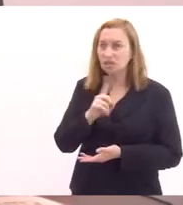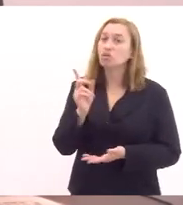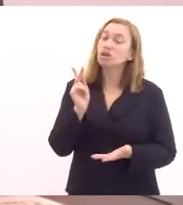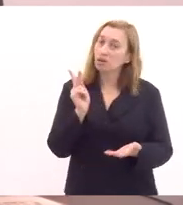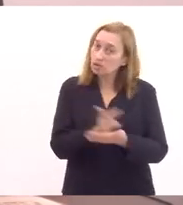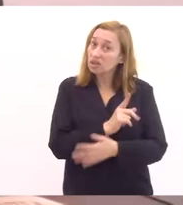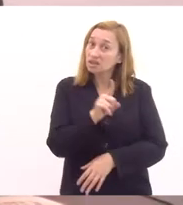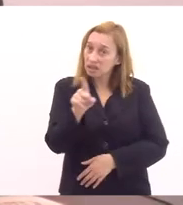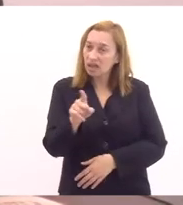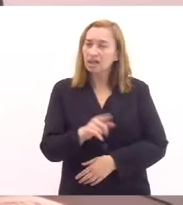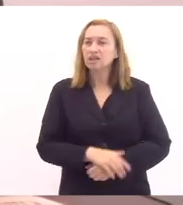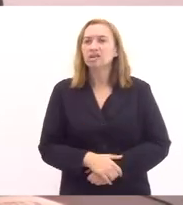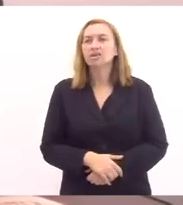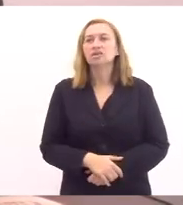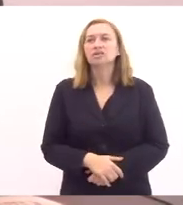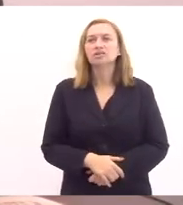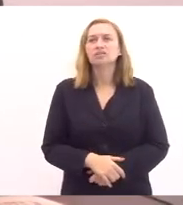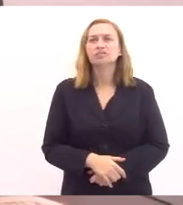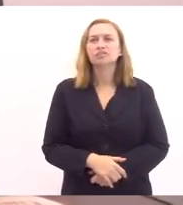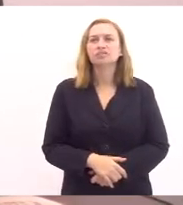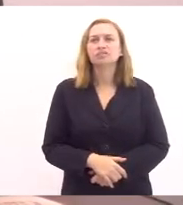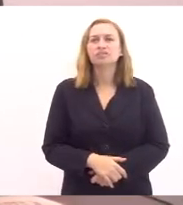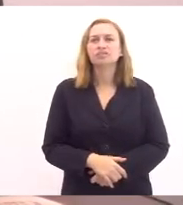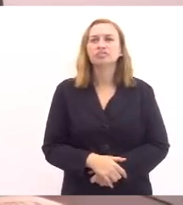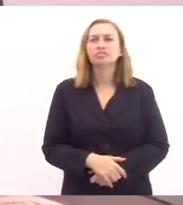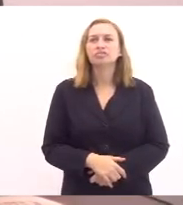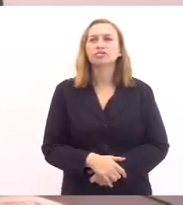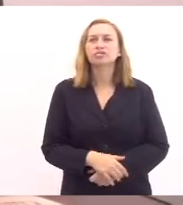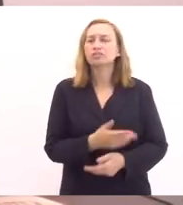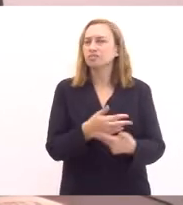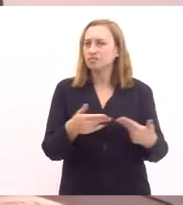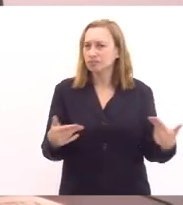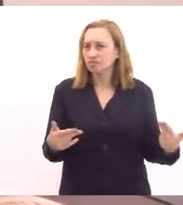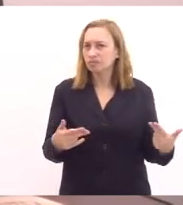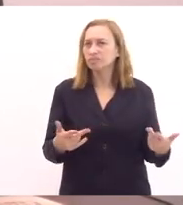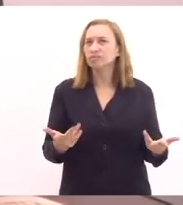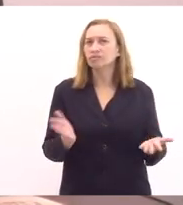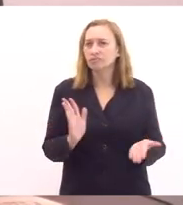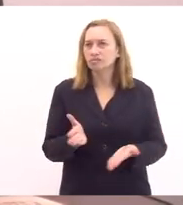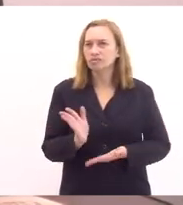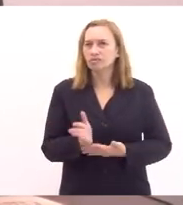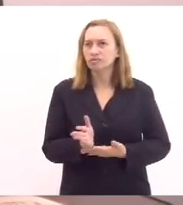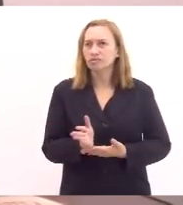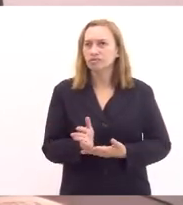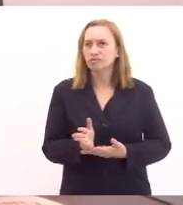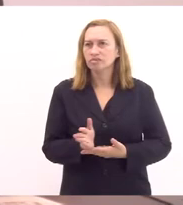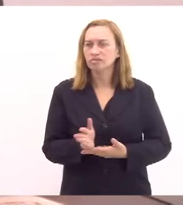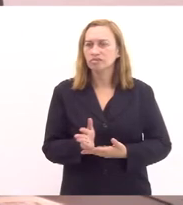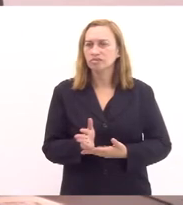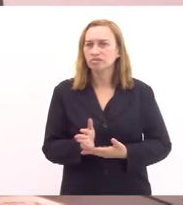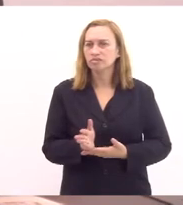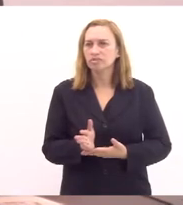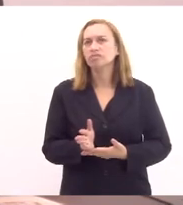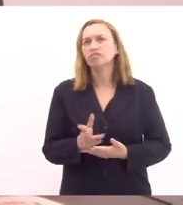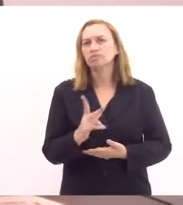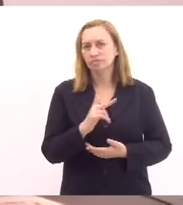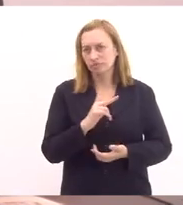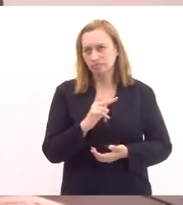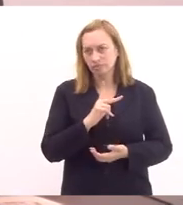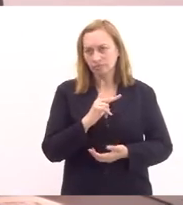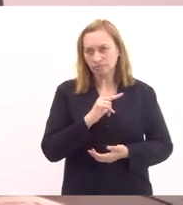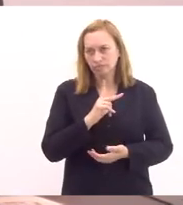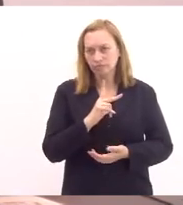acontece lá a gente tem assim uma série de constatações porque já fizemos é por conta própria